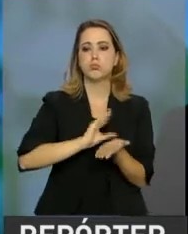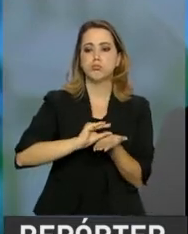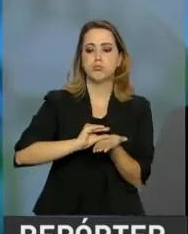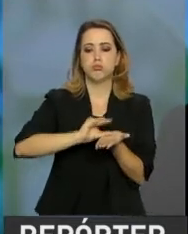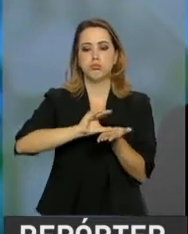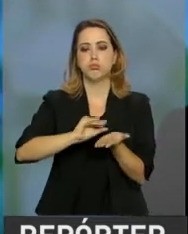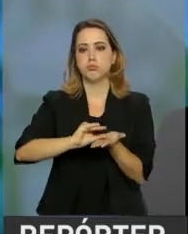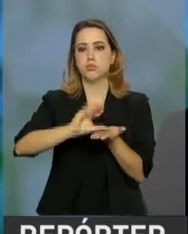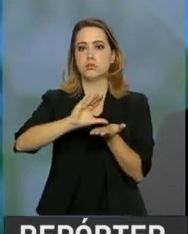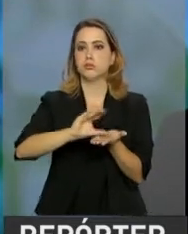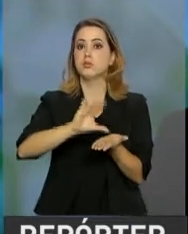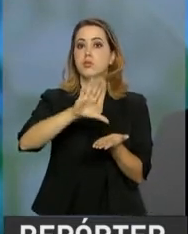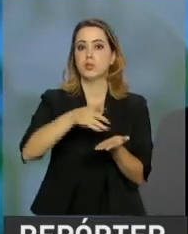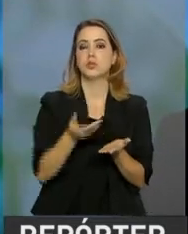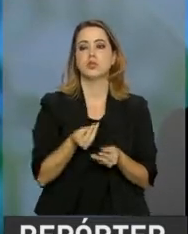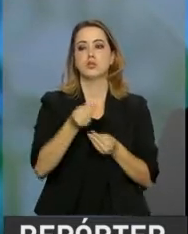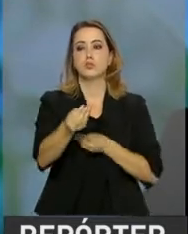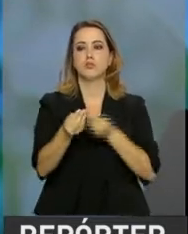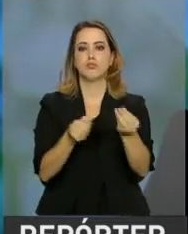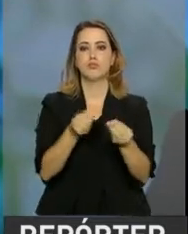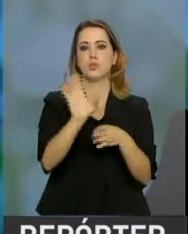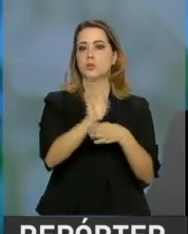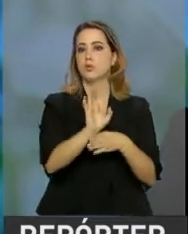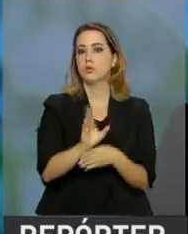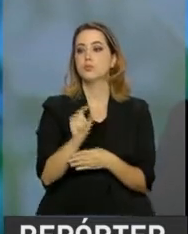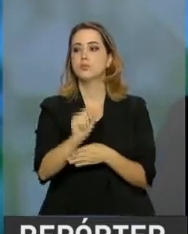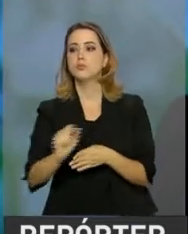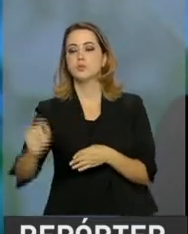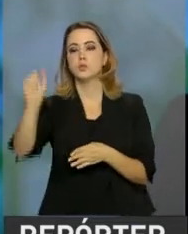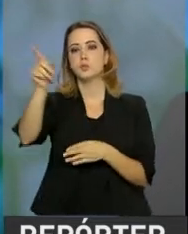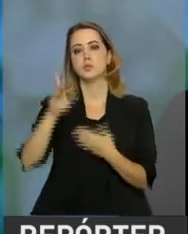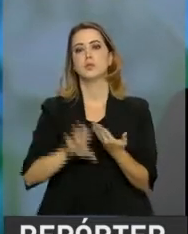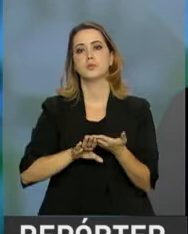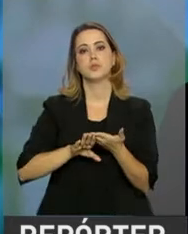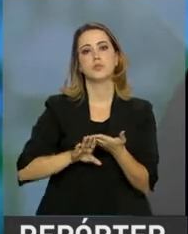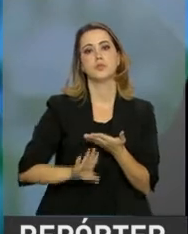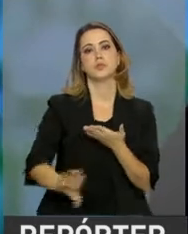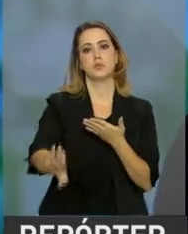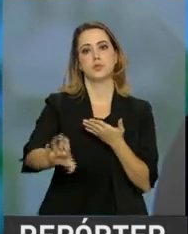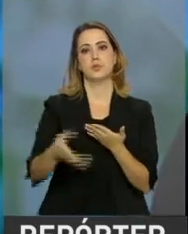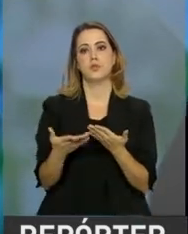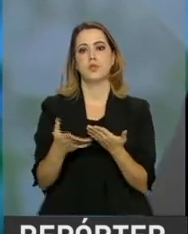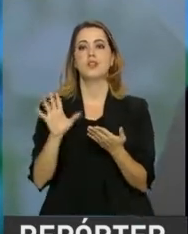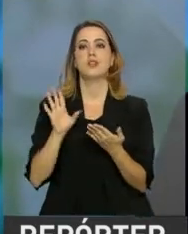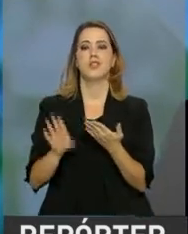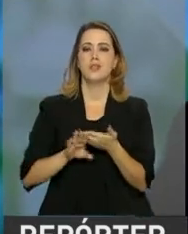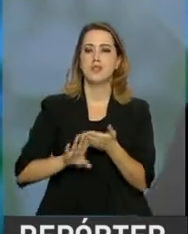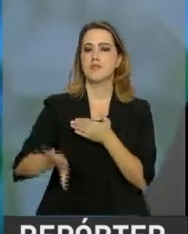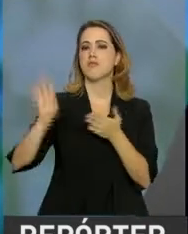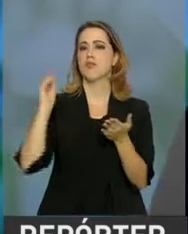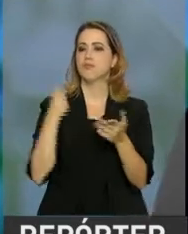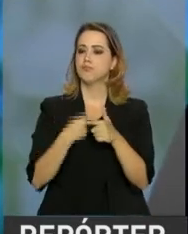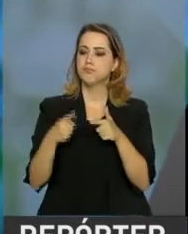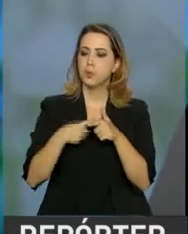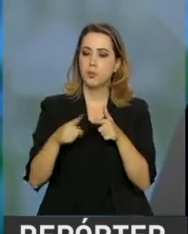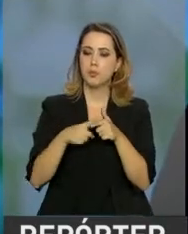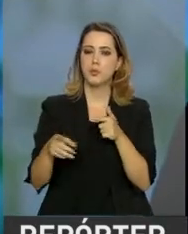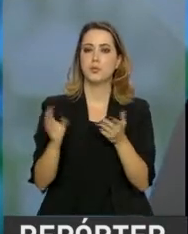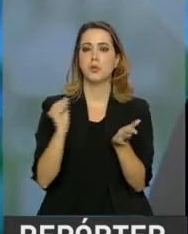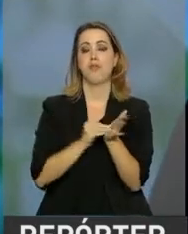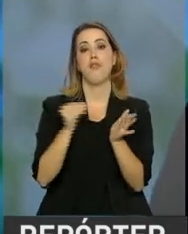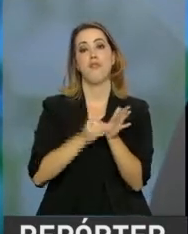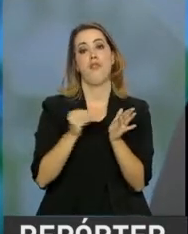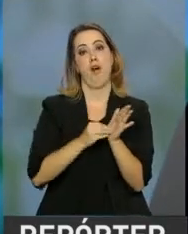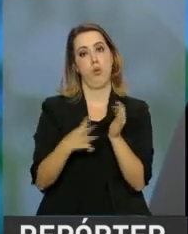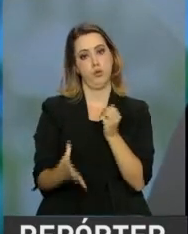estados brasileiros também para combater a insegurança que muitas muitas vezes existe